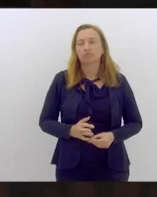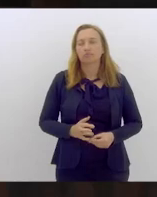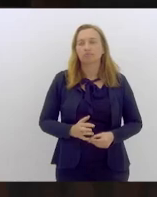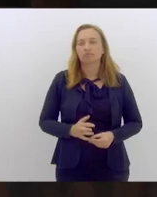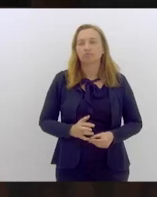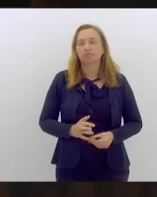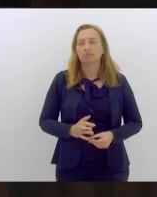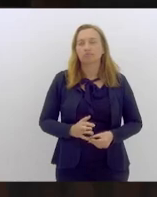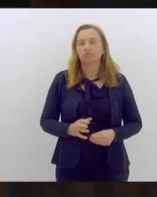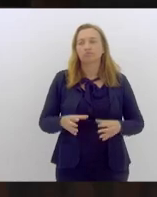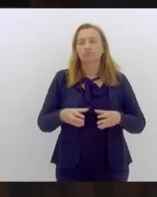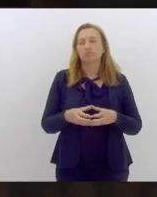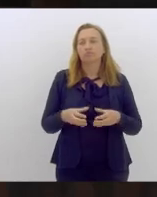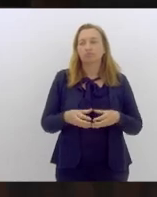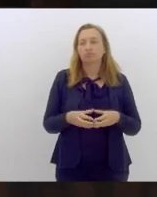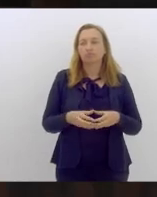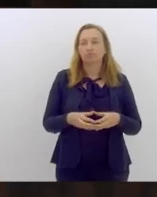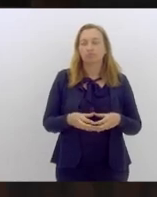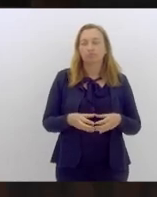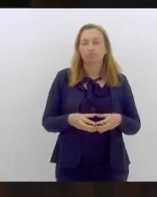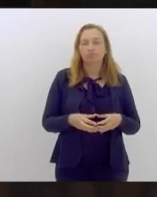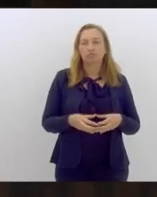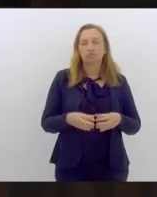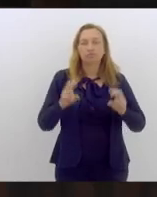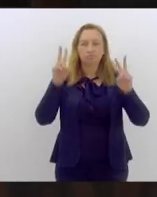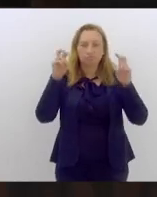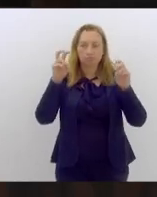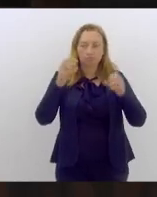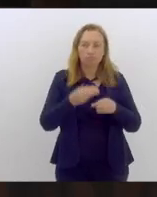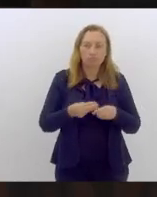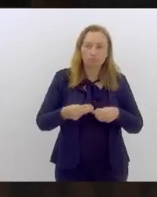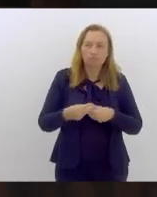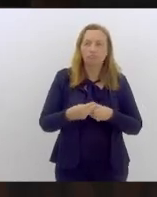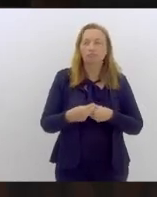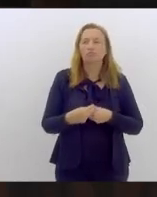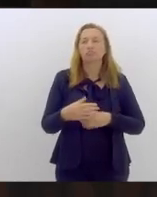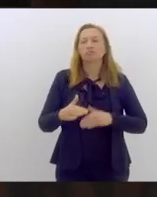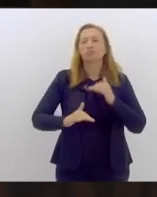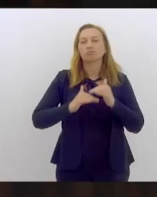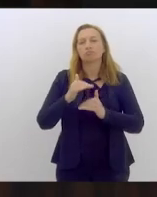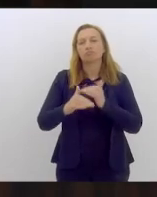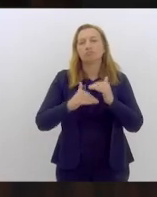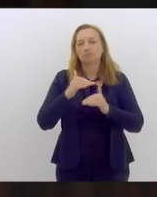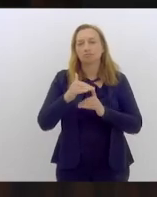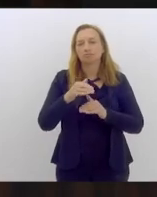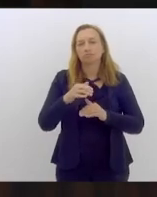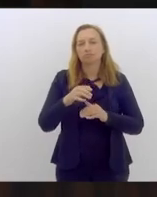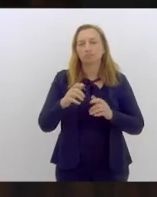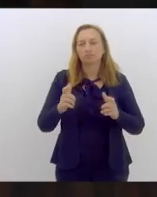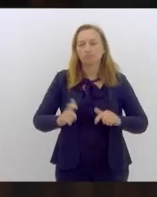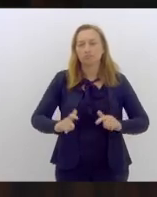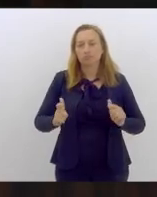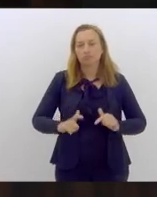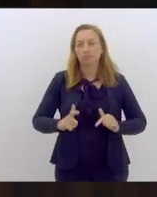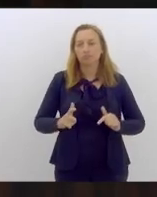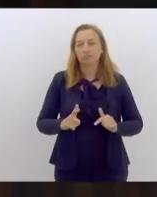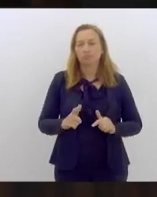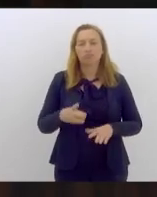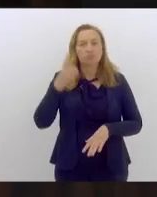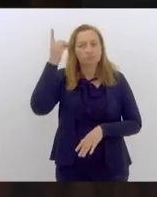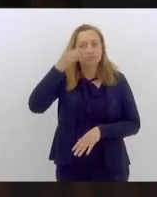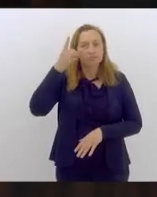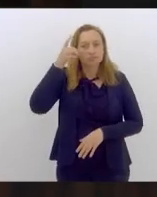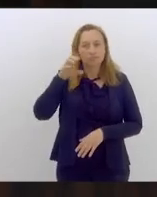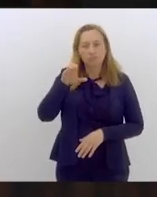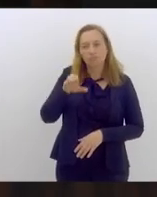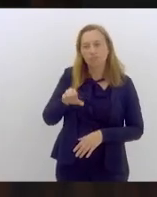parecer pela Comissão de Assuntos Municipais e Desenvolvimento Regional, designo o